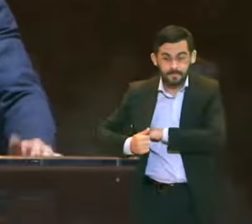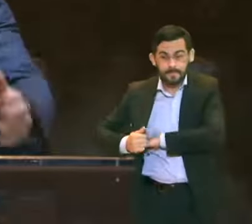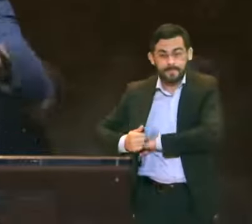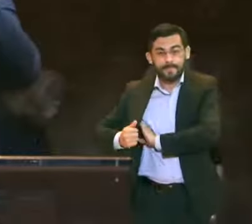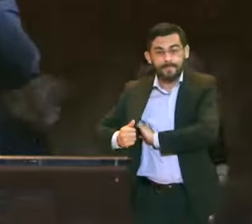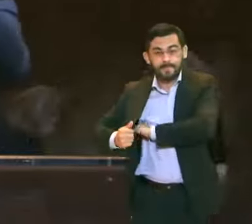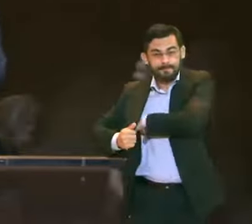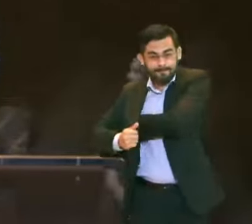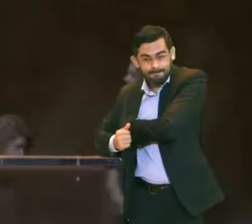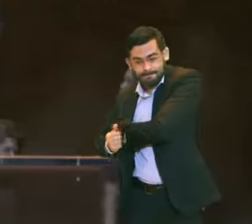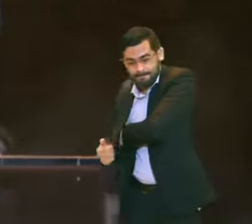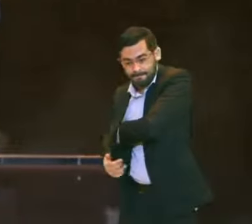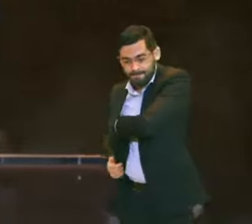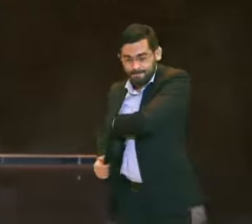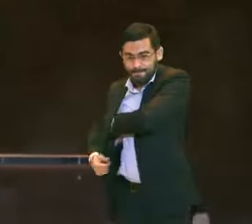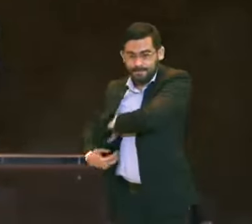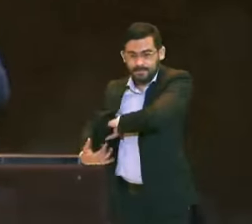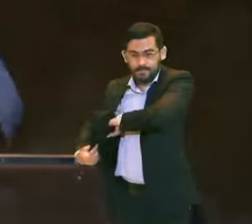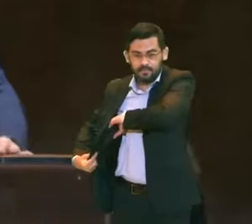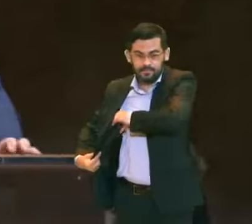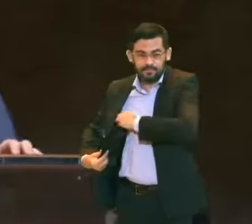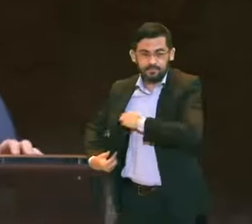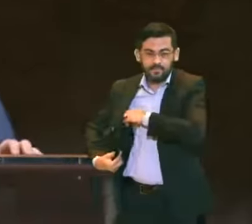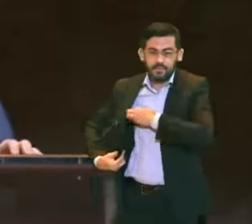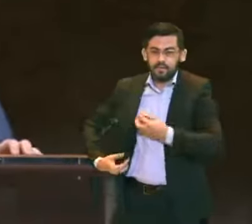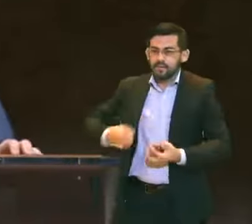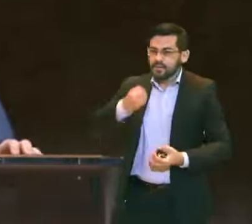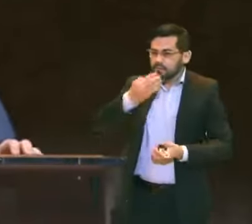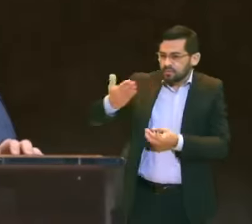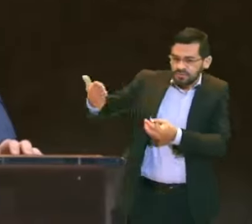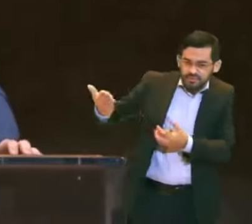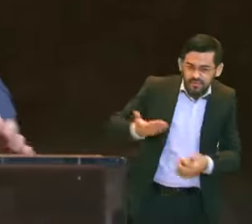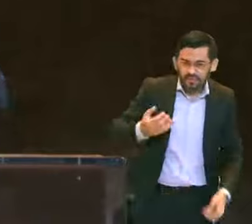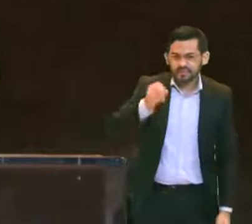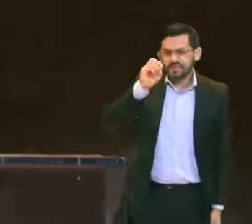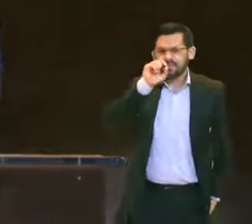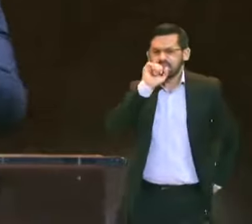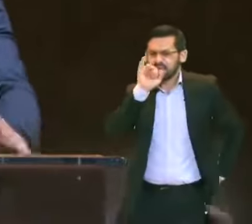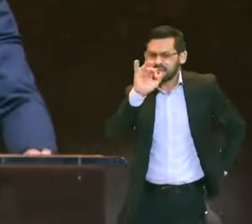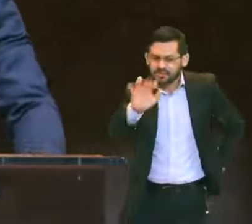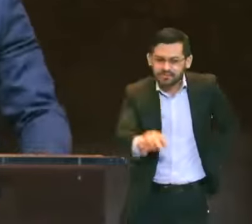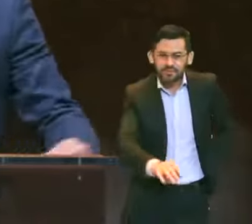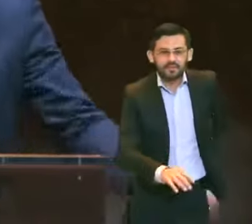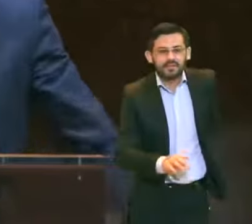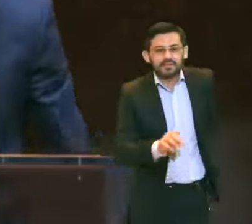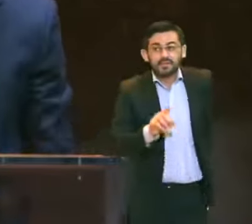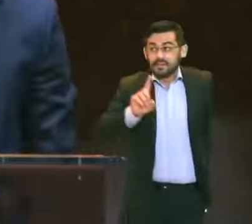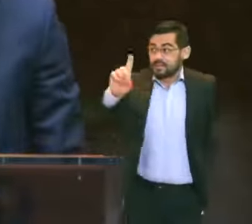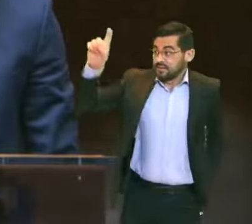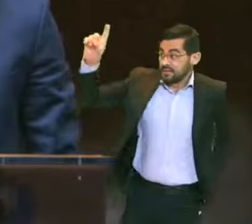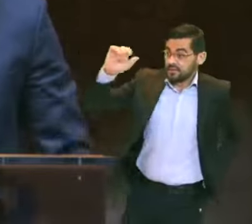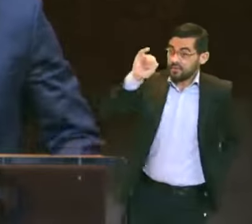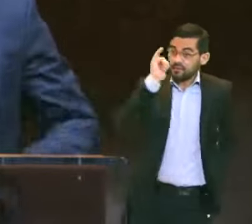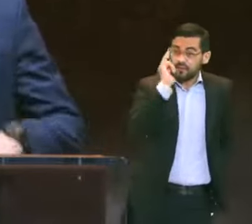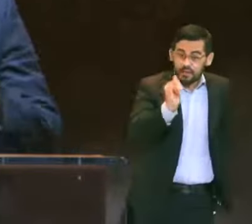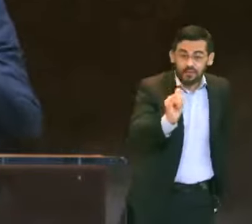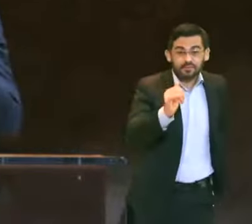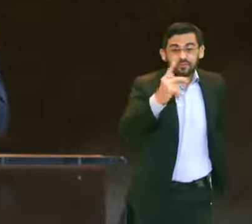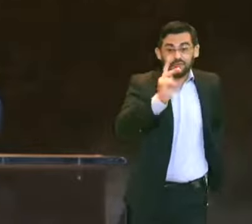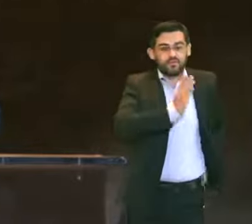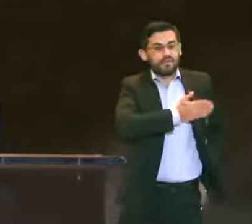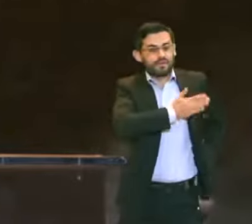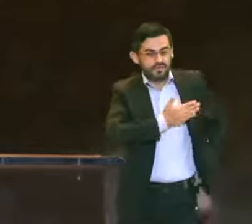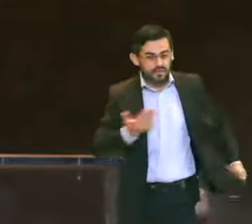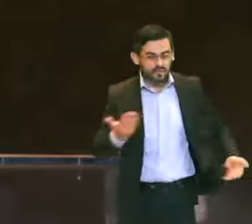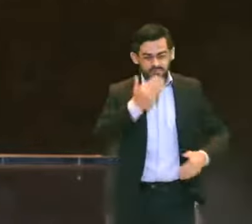Cumprimenta quem está do seu lado aí, diga que bom que você está aqui, você é uma bênção, Deus vai falar contigo hoje,